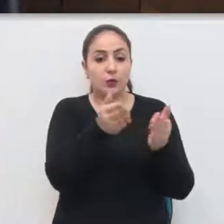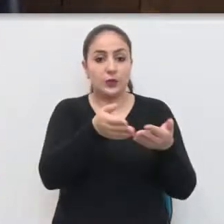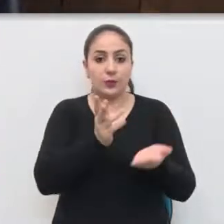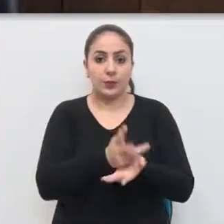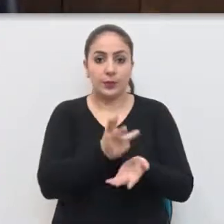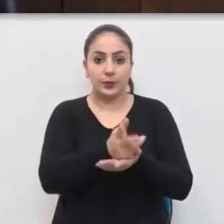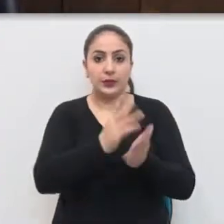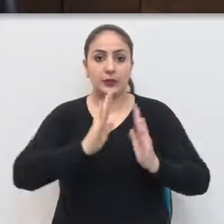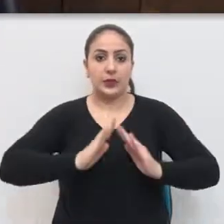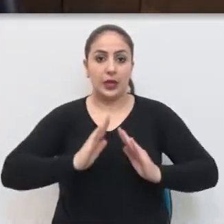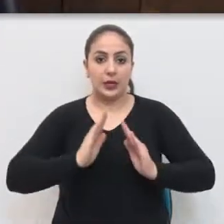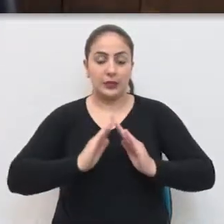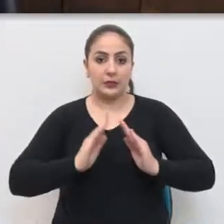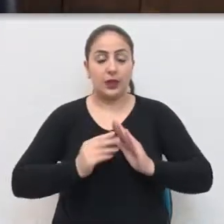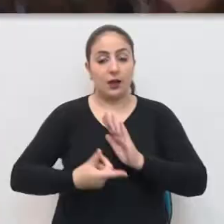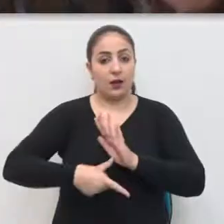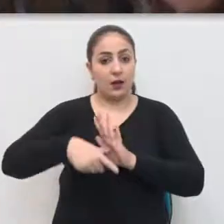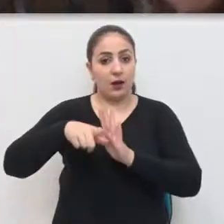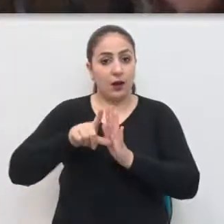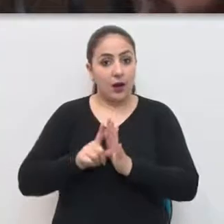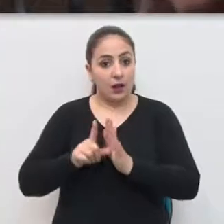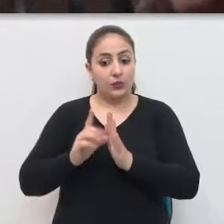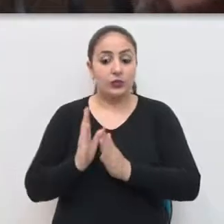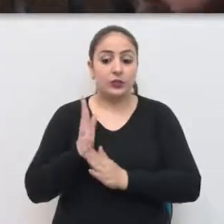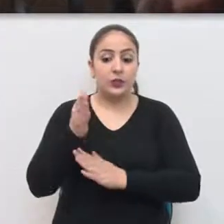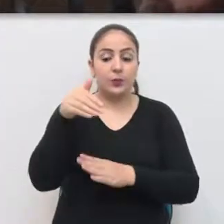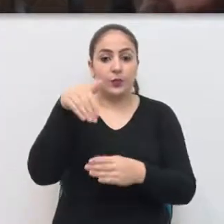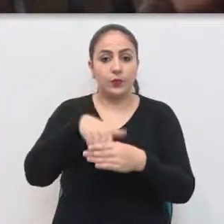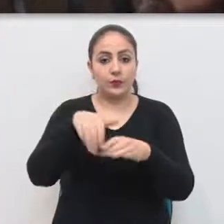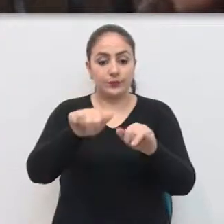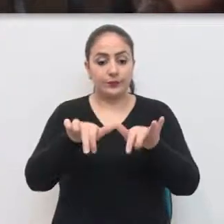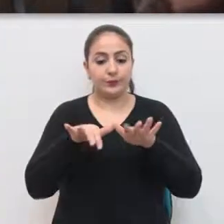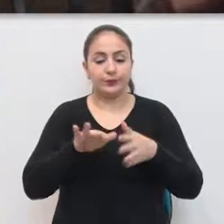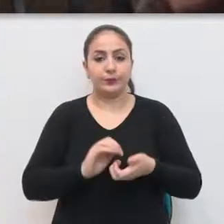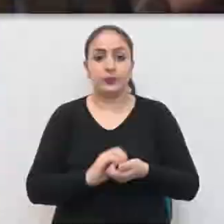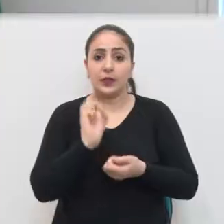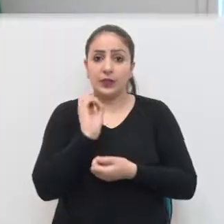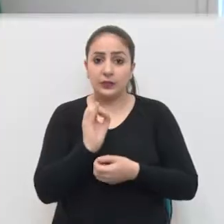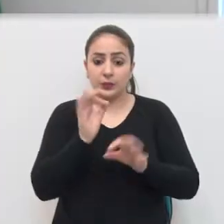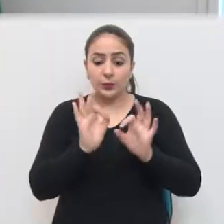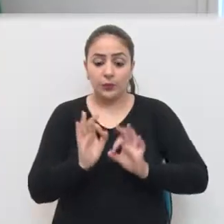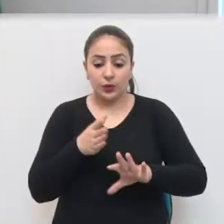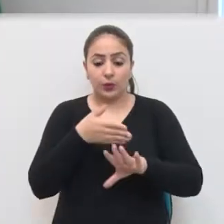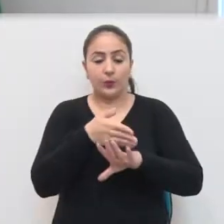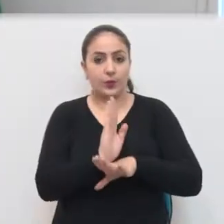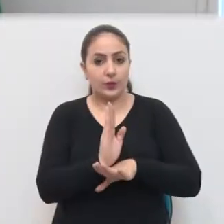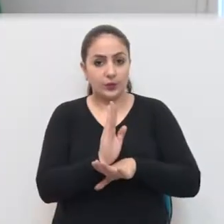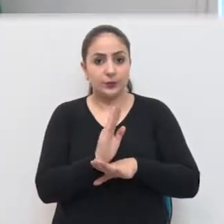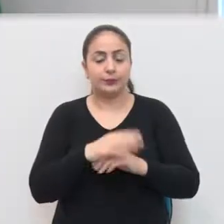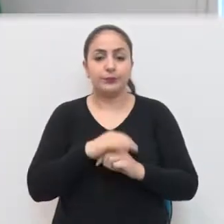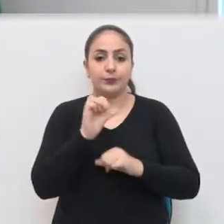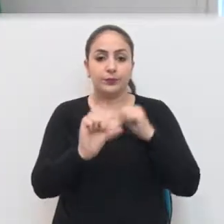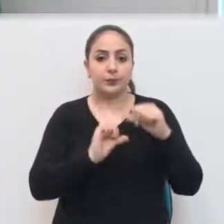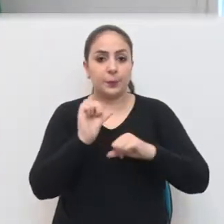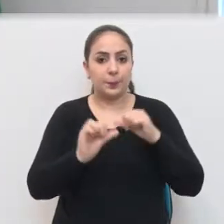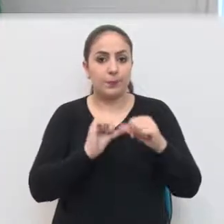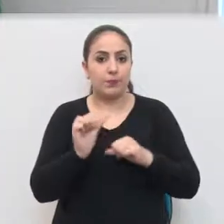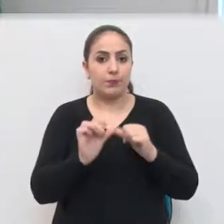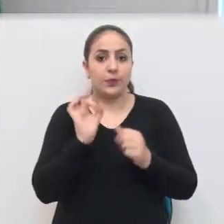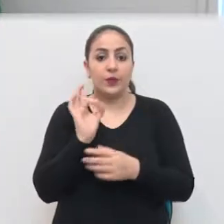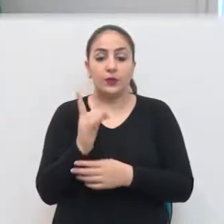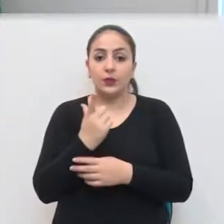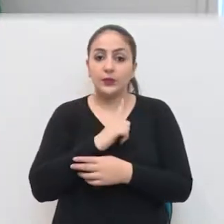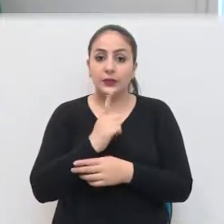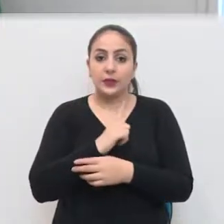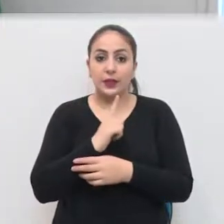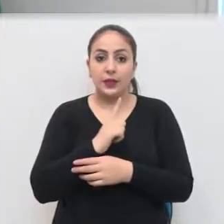das comissões permanentes da Casa antes de ir para a votação do plenário. E se o projeto for aprovado, a mudança ela